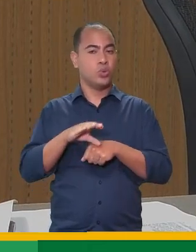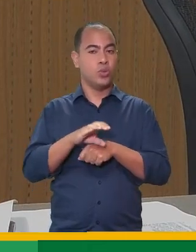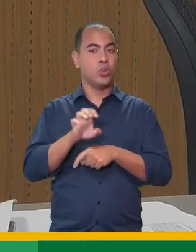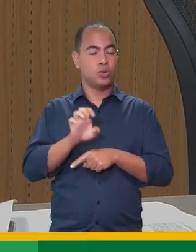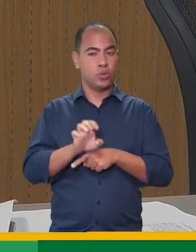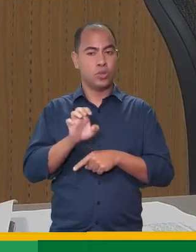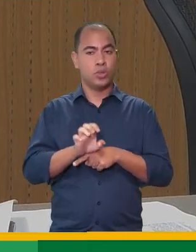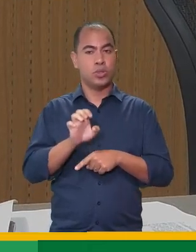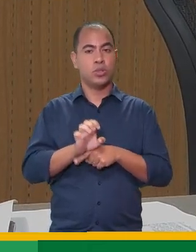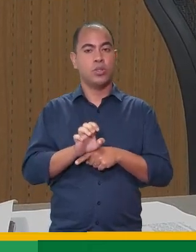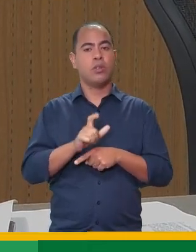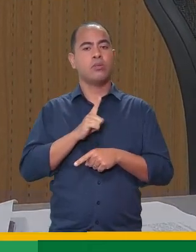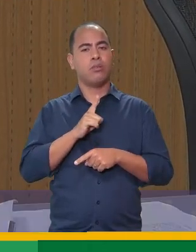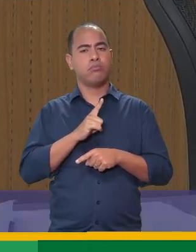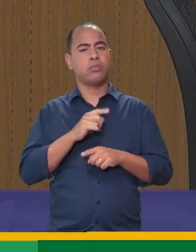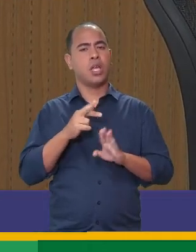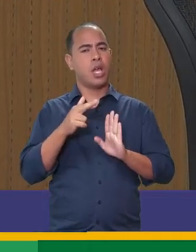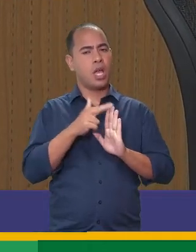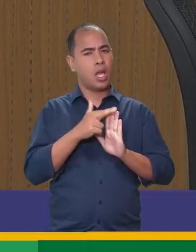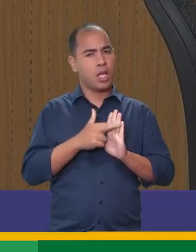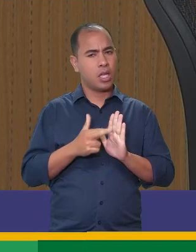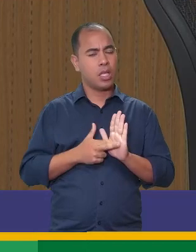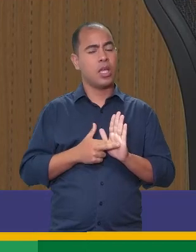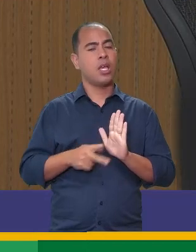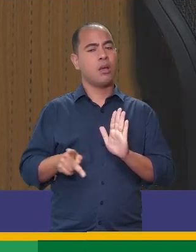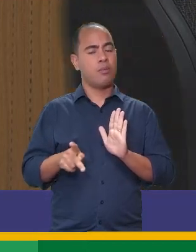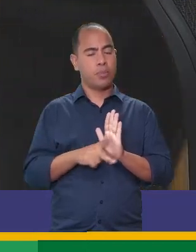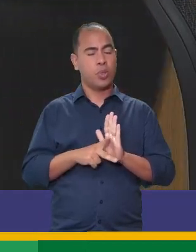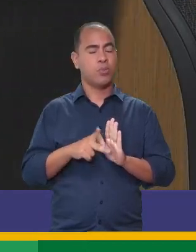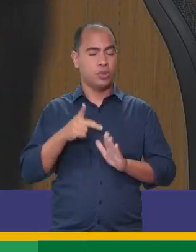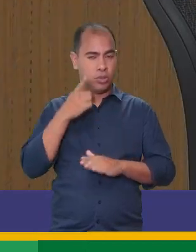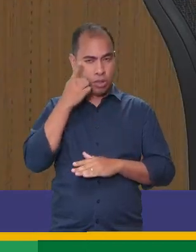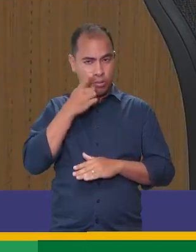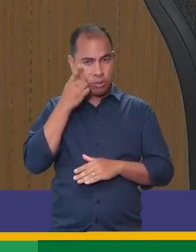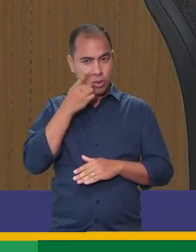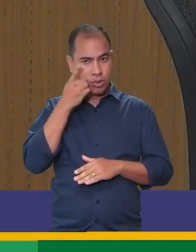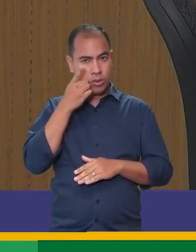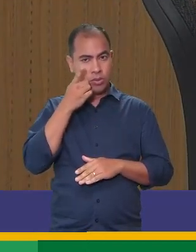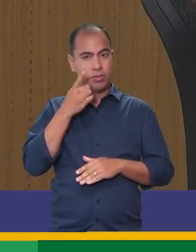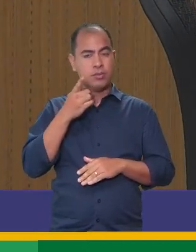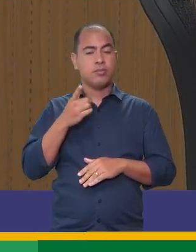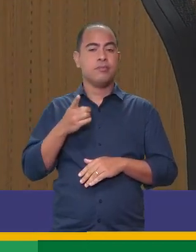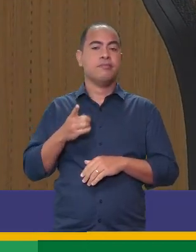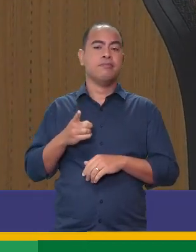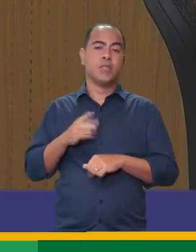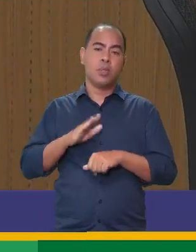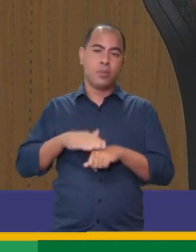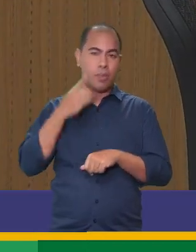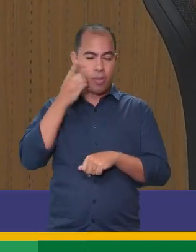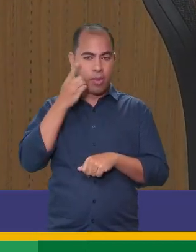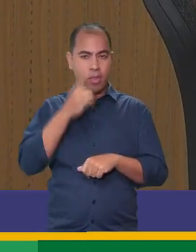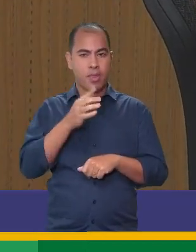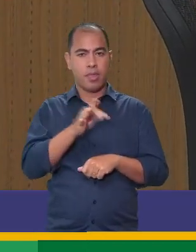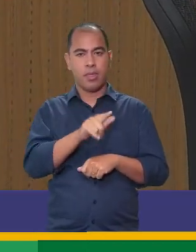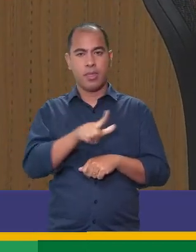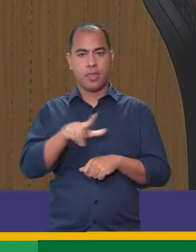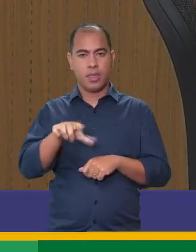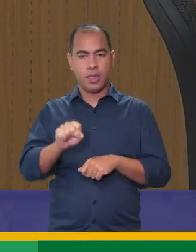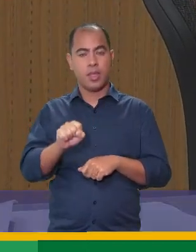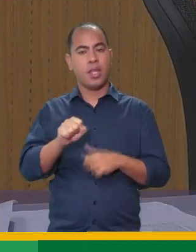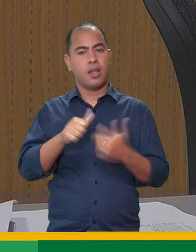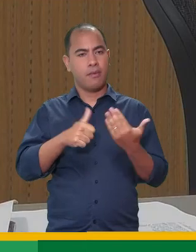suas prerrogativas parlamentares e das outras providências. Relator, professor deputado Tales Barreto, que emitiu o parecer favorável à